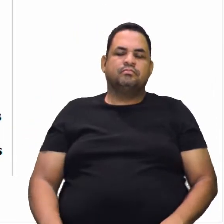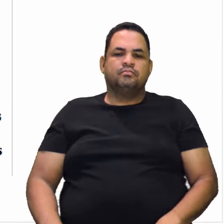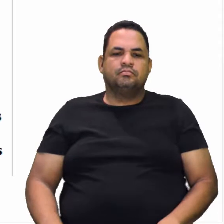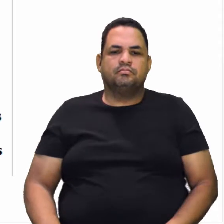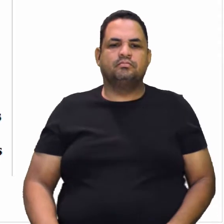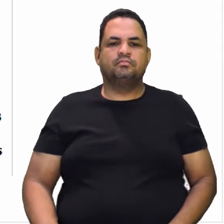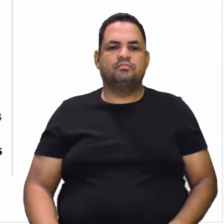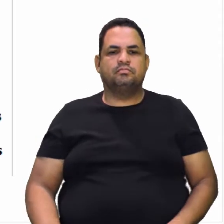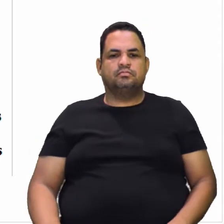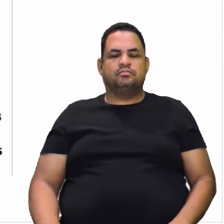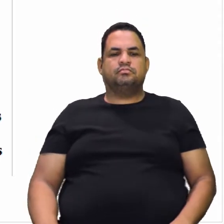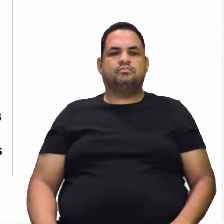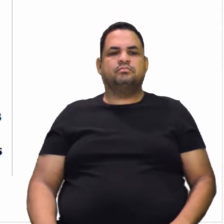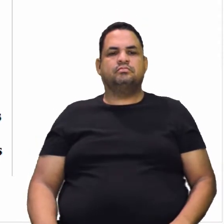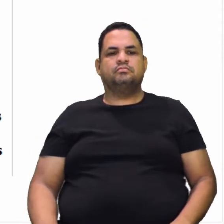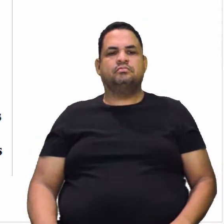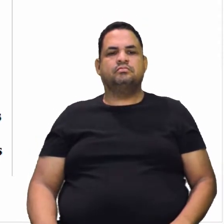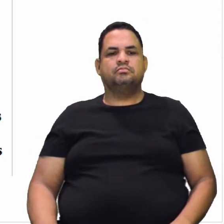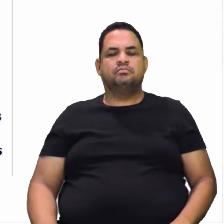egípcia.